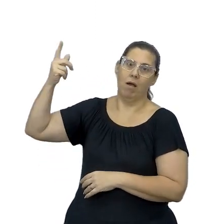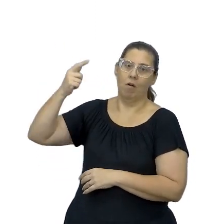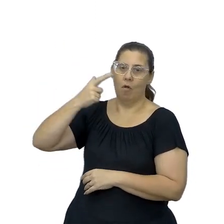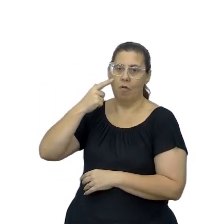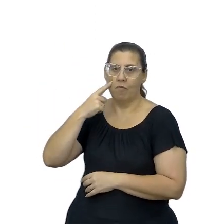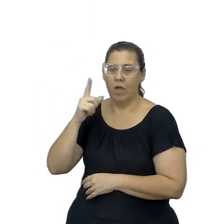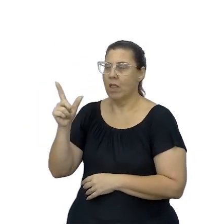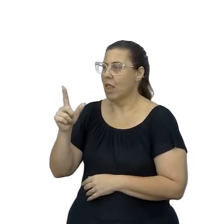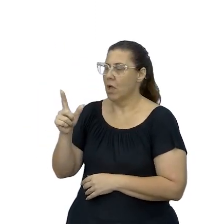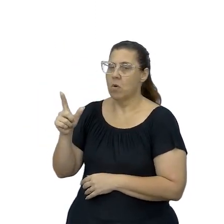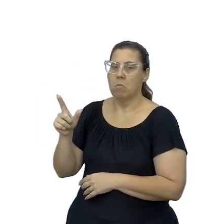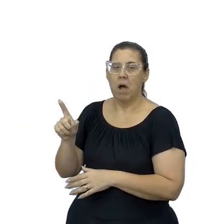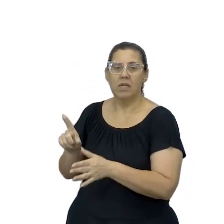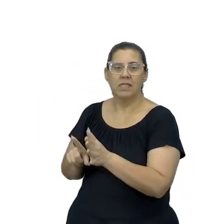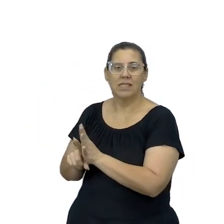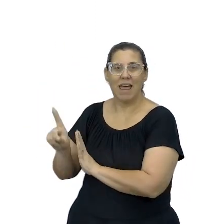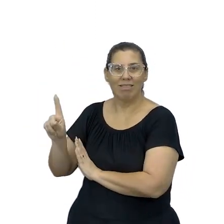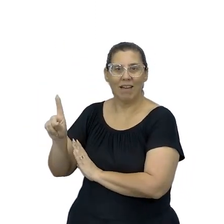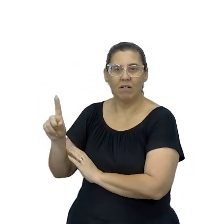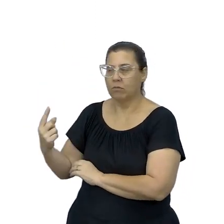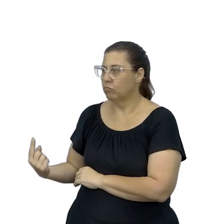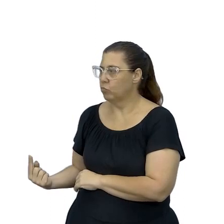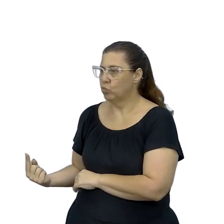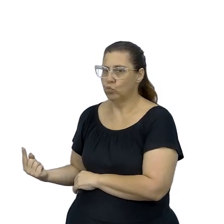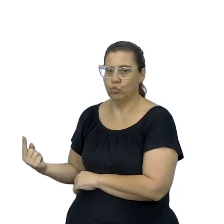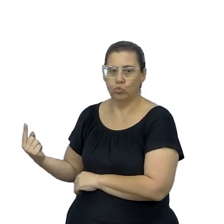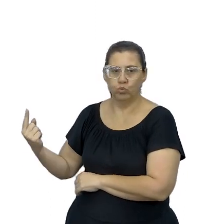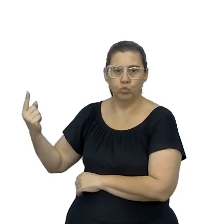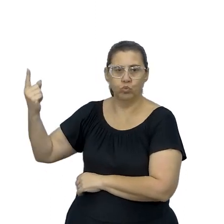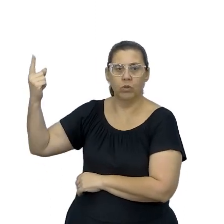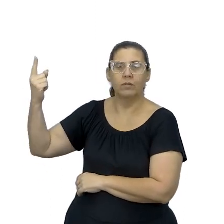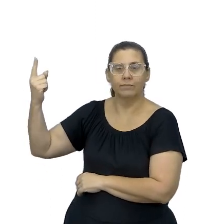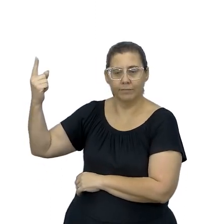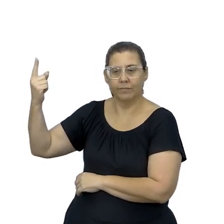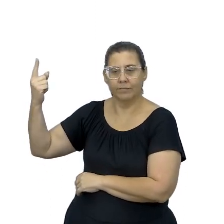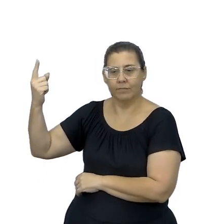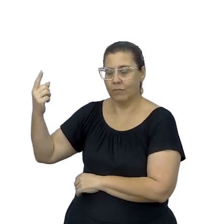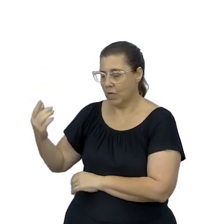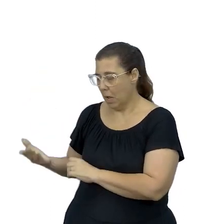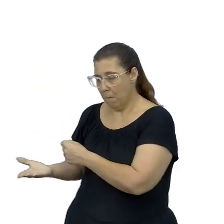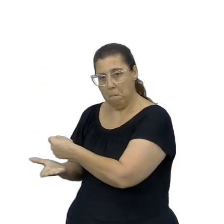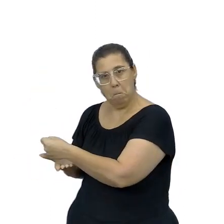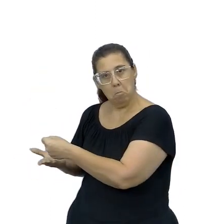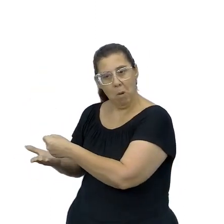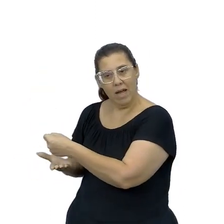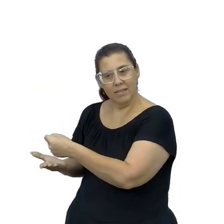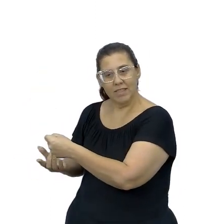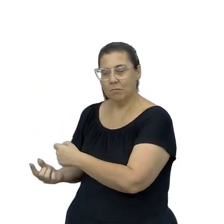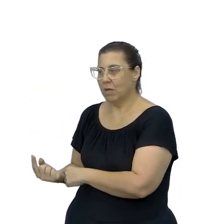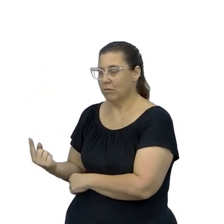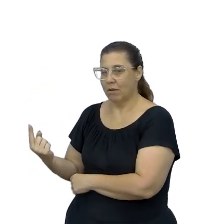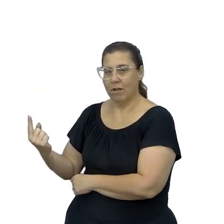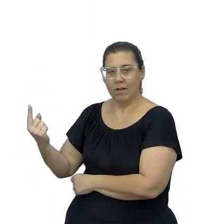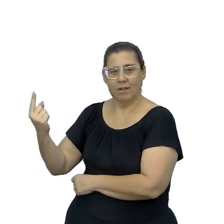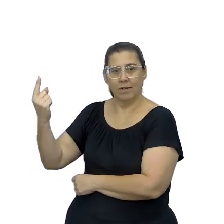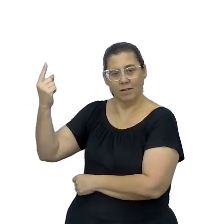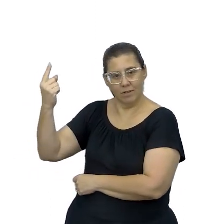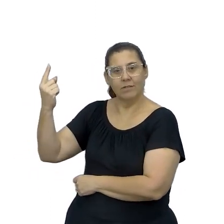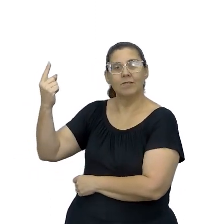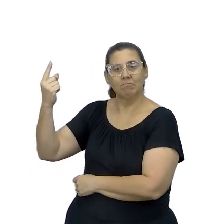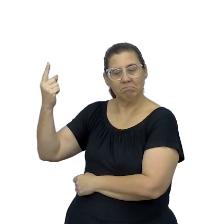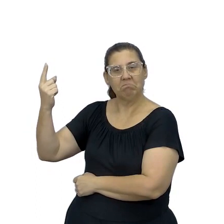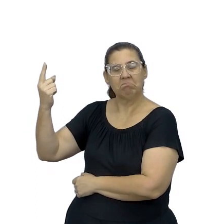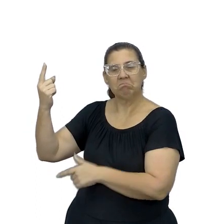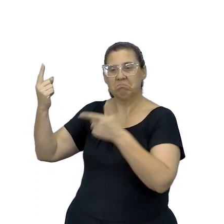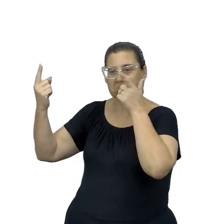uma seta, né? E a seta, ela indica que, ao passar lá da base para cima desse espiral, né, a gente tem um